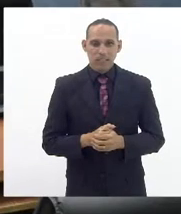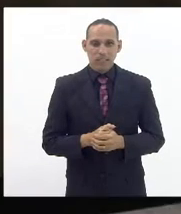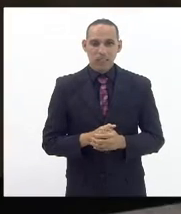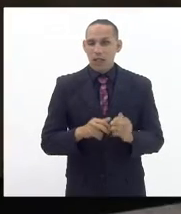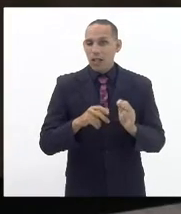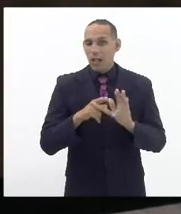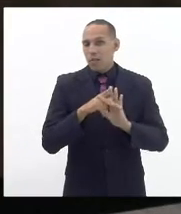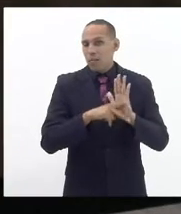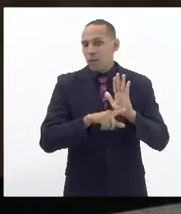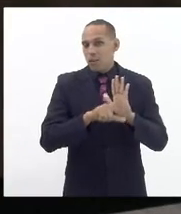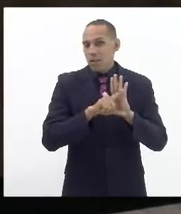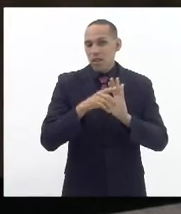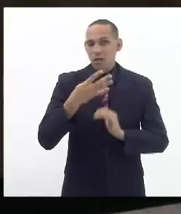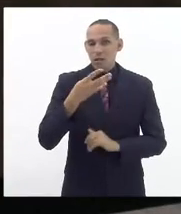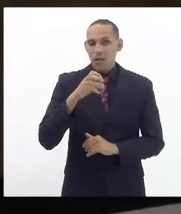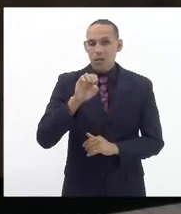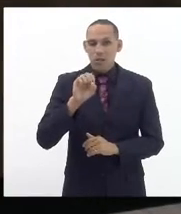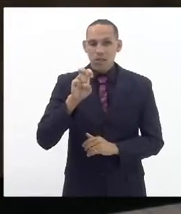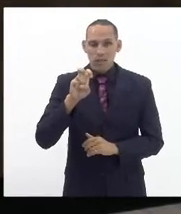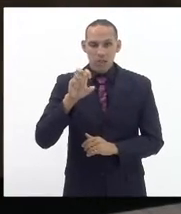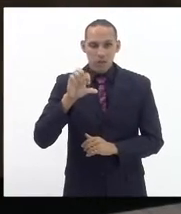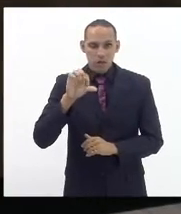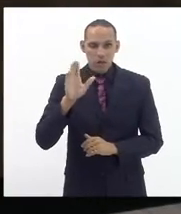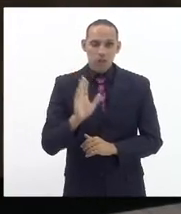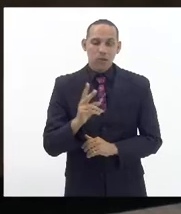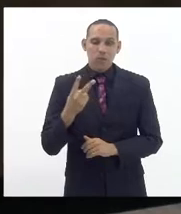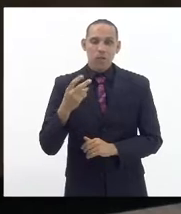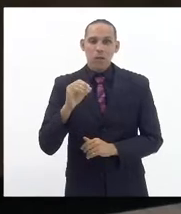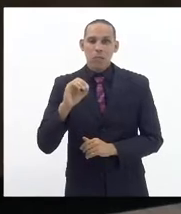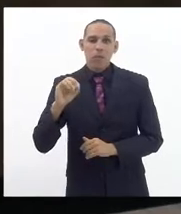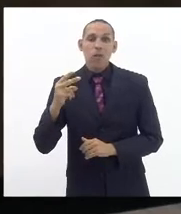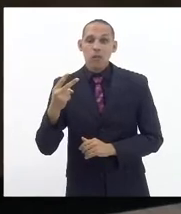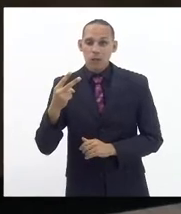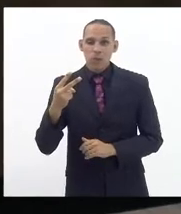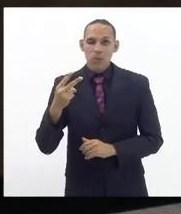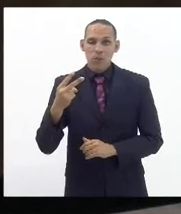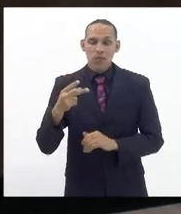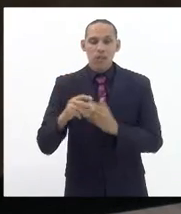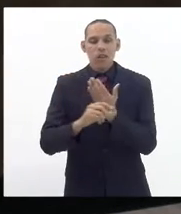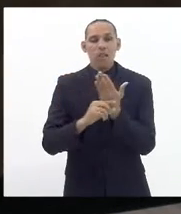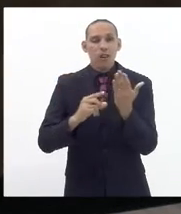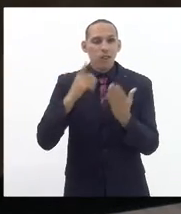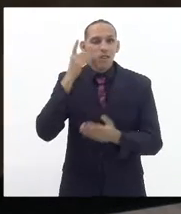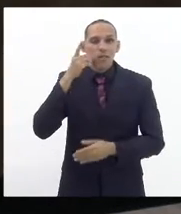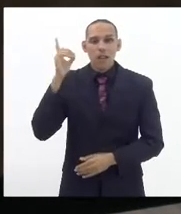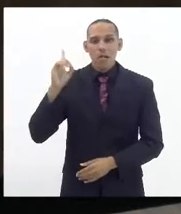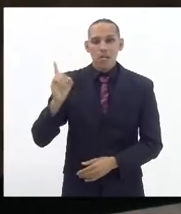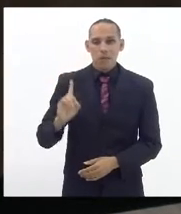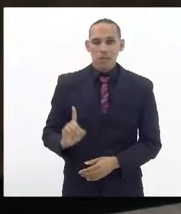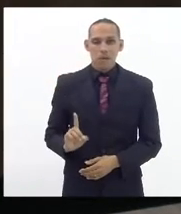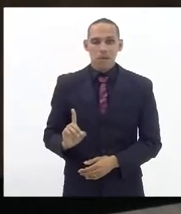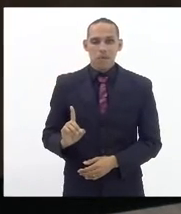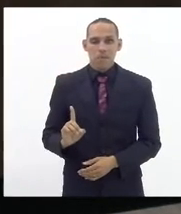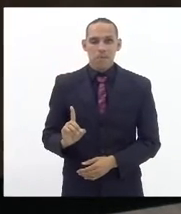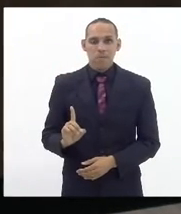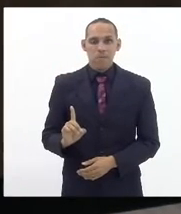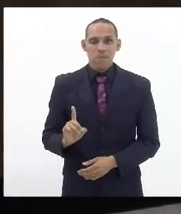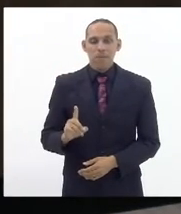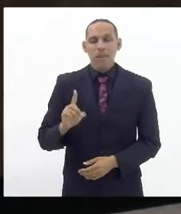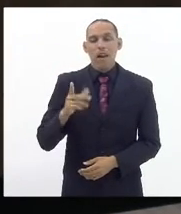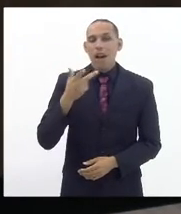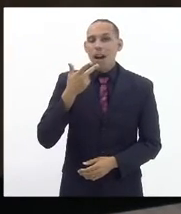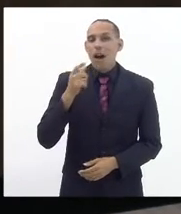Projeto de lei 4859 de 2002, de autoria da deputada Dani Monteiro, que declara